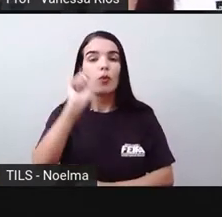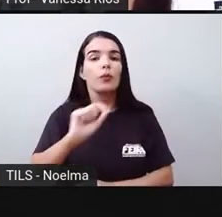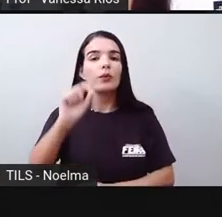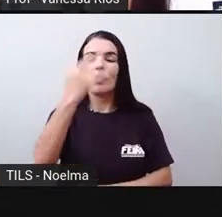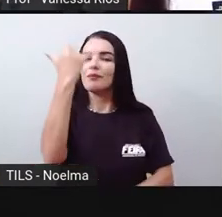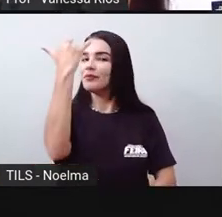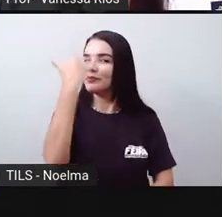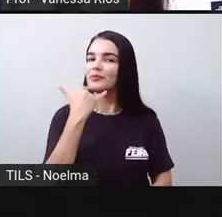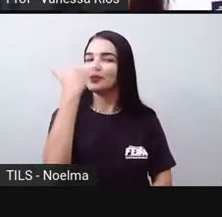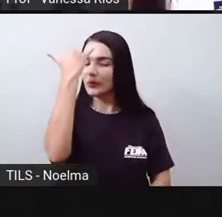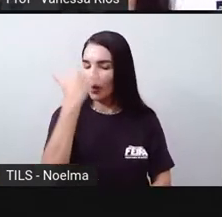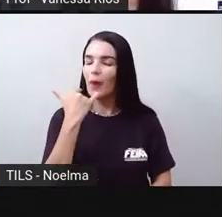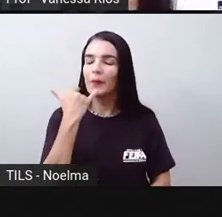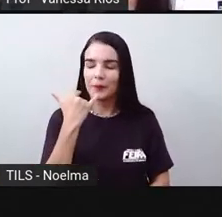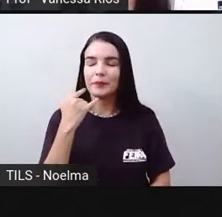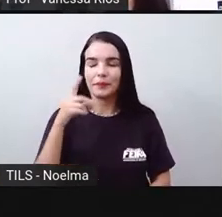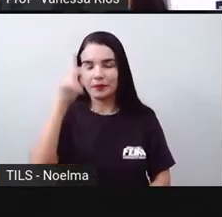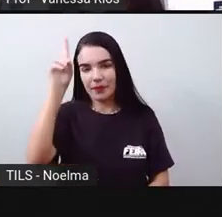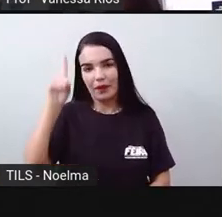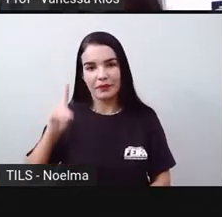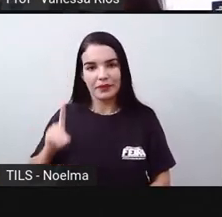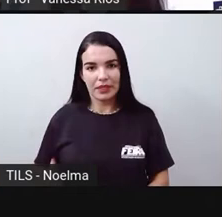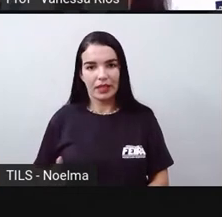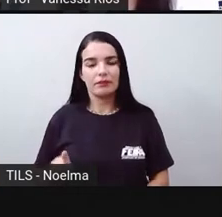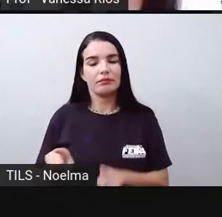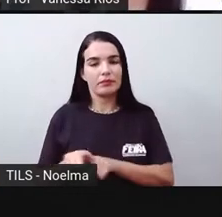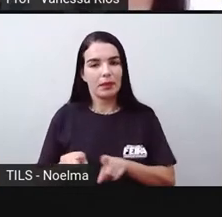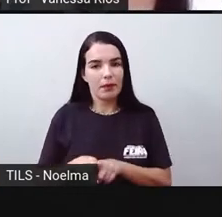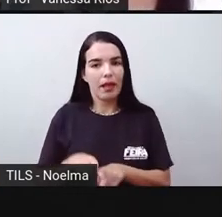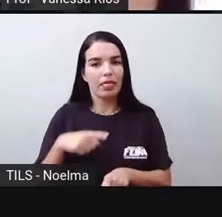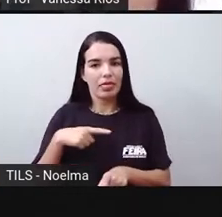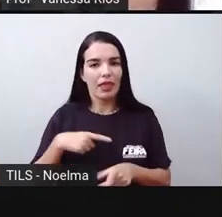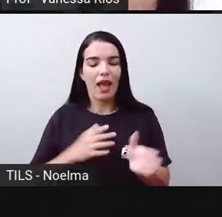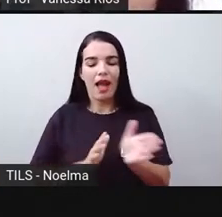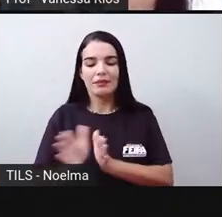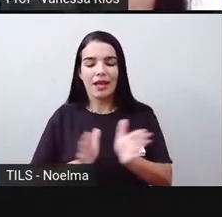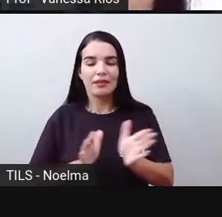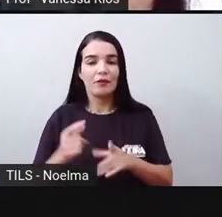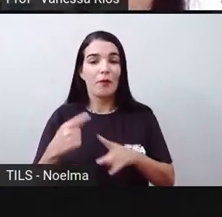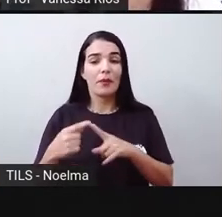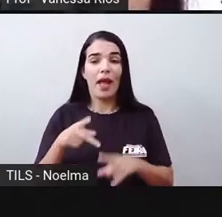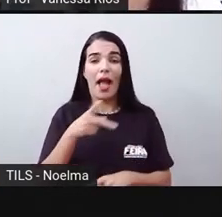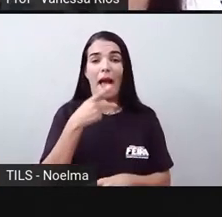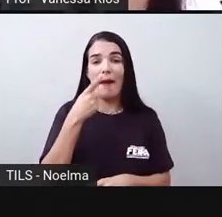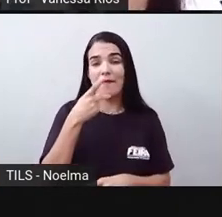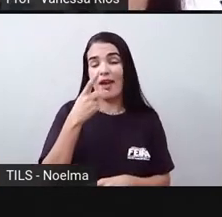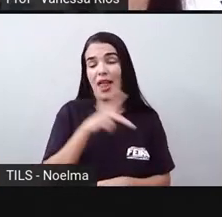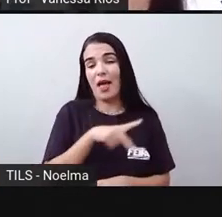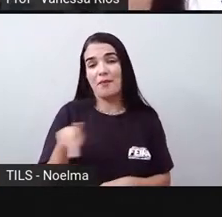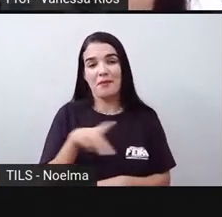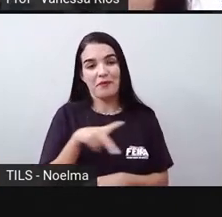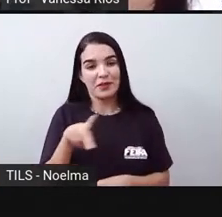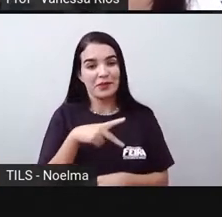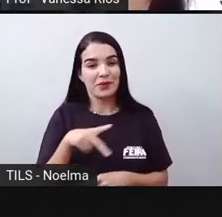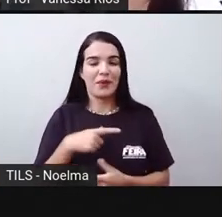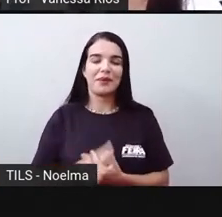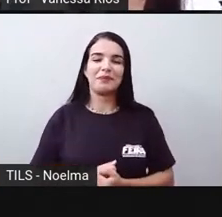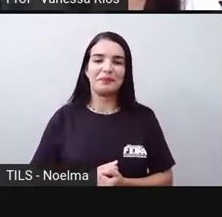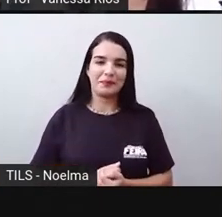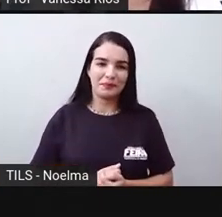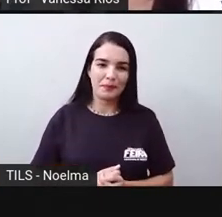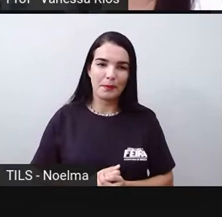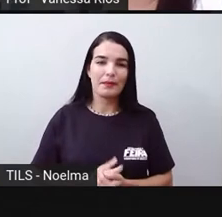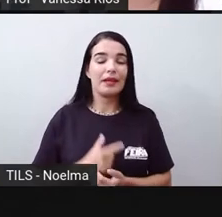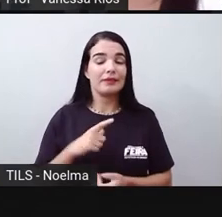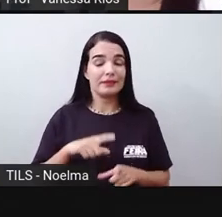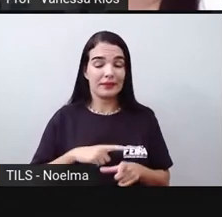que não conseguem ver, né, pessoas que são cegas ou que possuem algum outro tipo de deficiência visual, baixa visão,